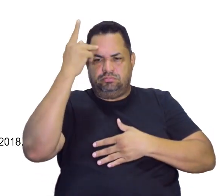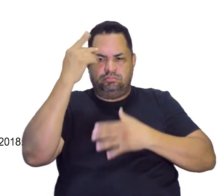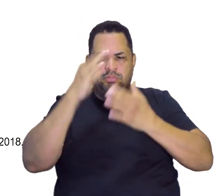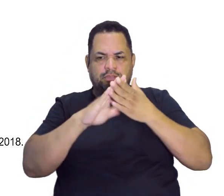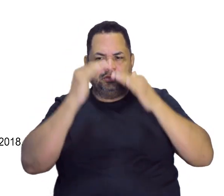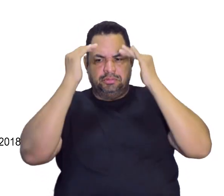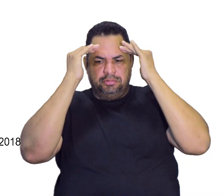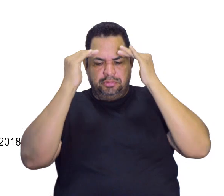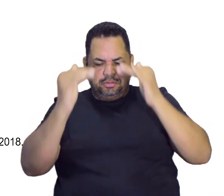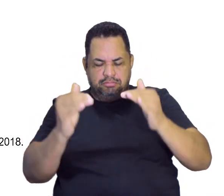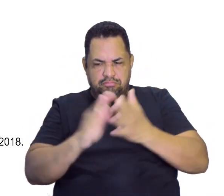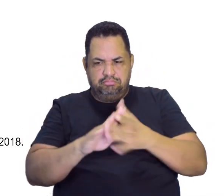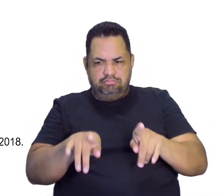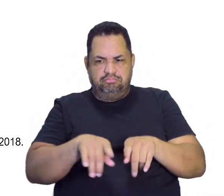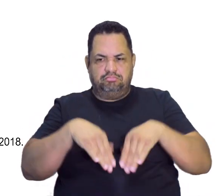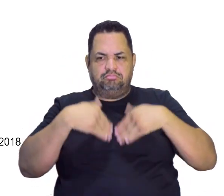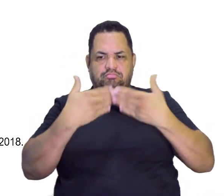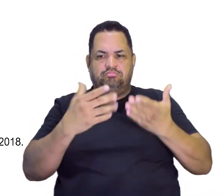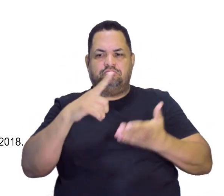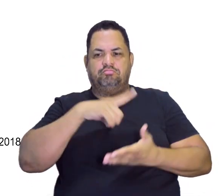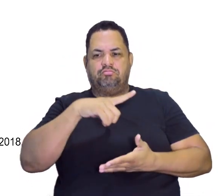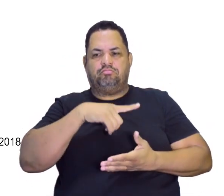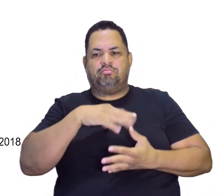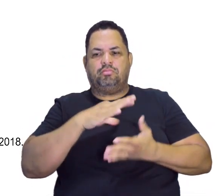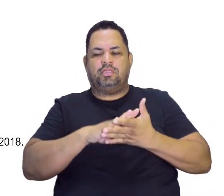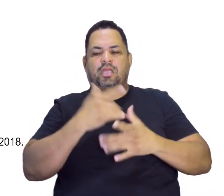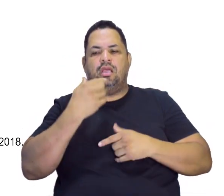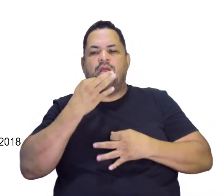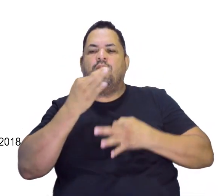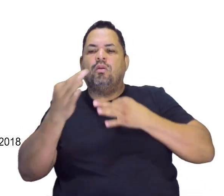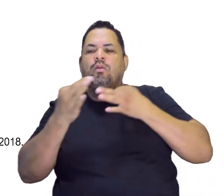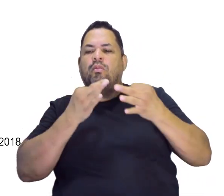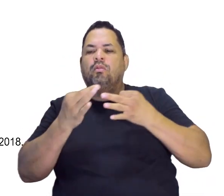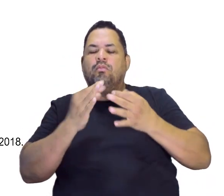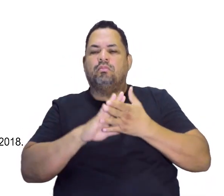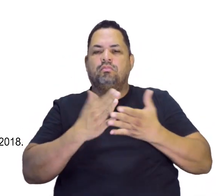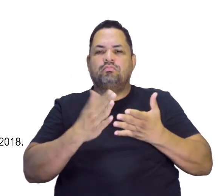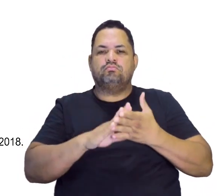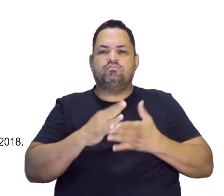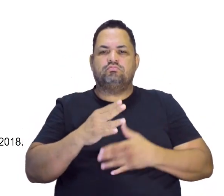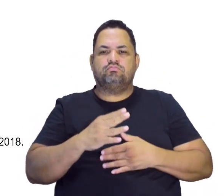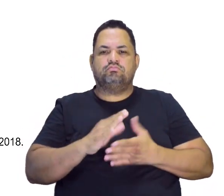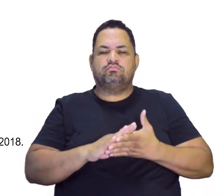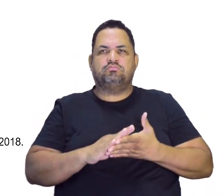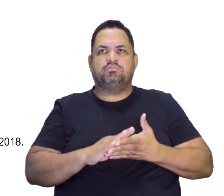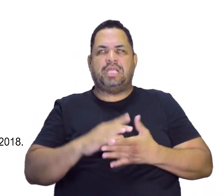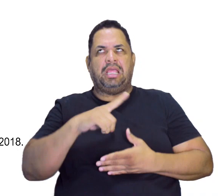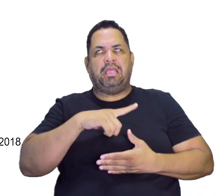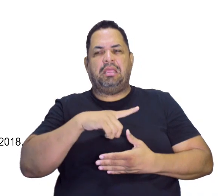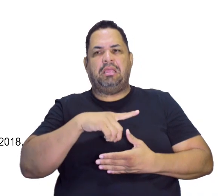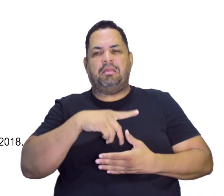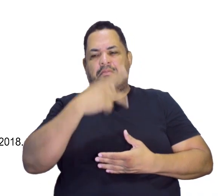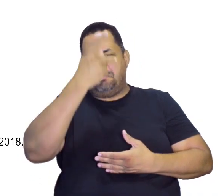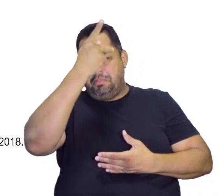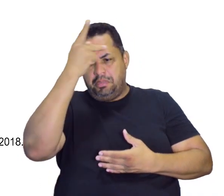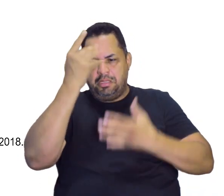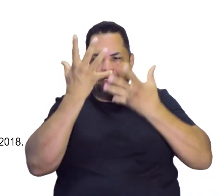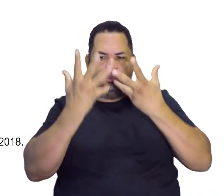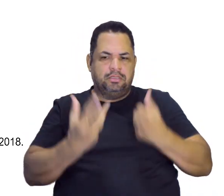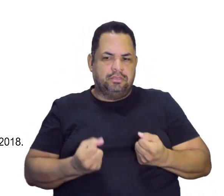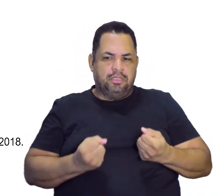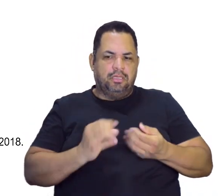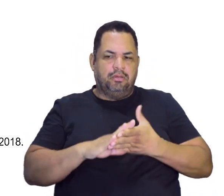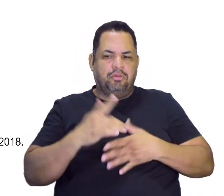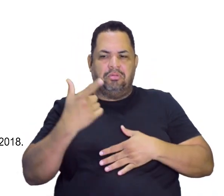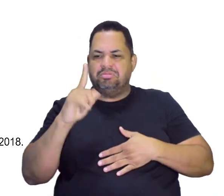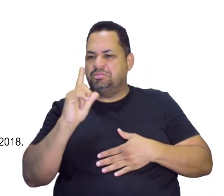respeitadas e aí quando teve toda essa crítica aí muita gente concordou E aí ficou uma grande